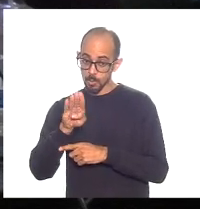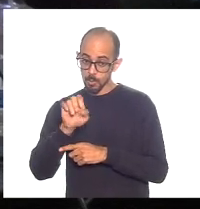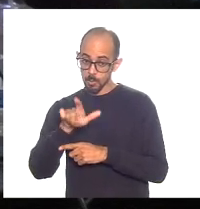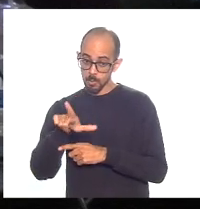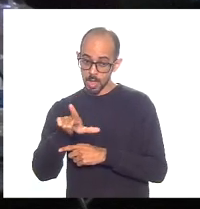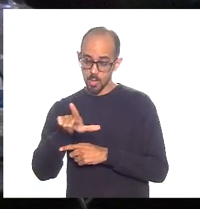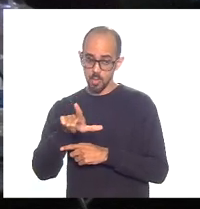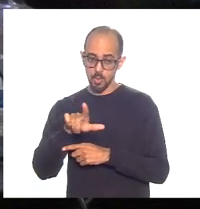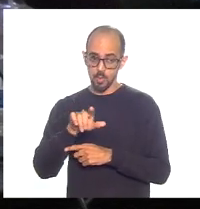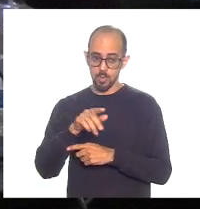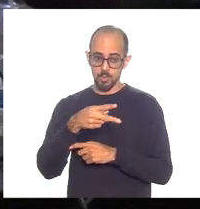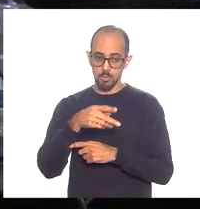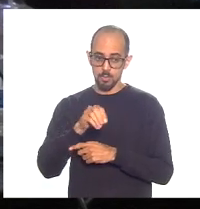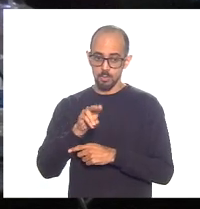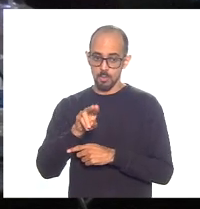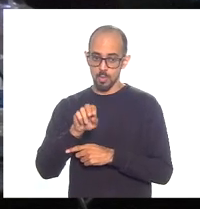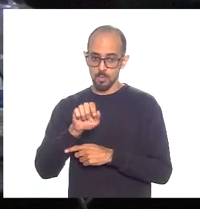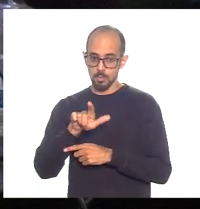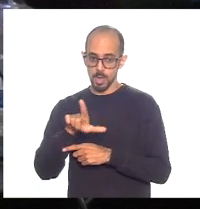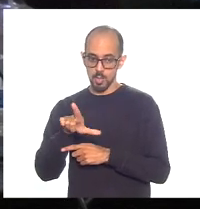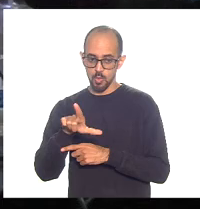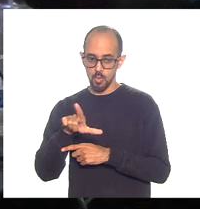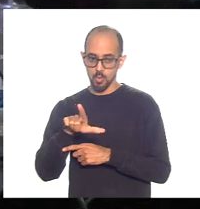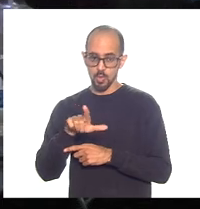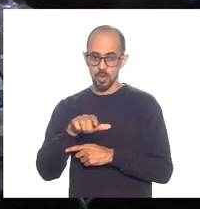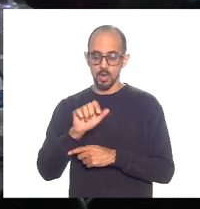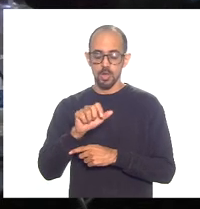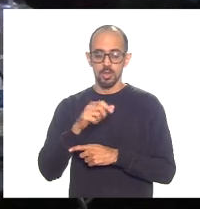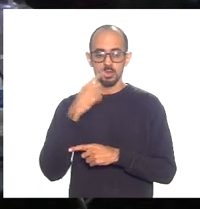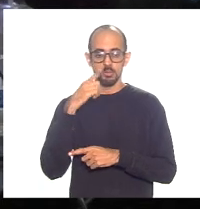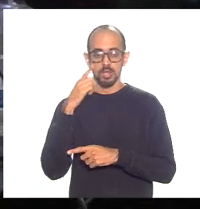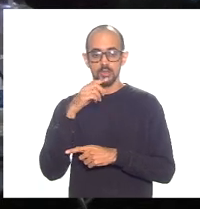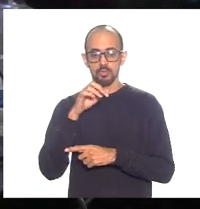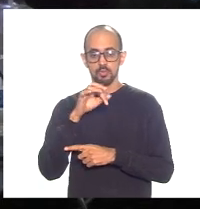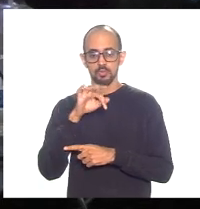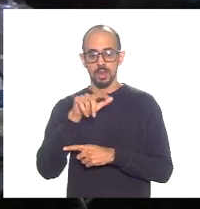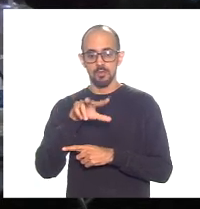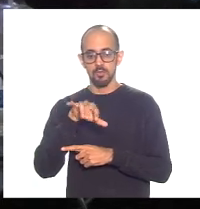Deputado Felipe Pobel. Deputado Flávio Serafini.